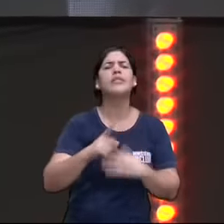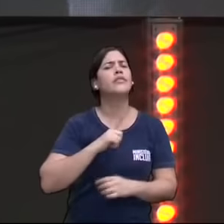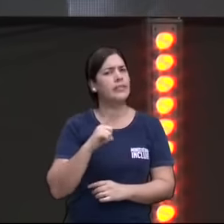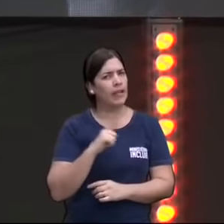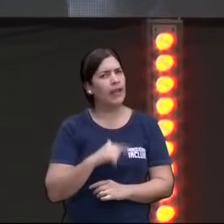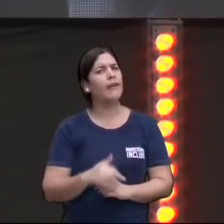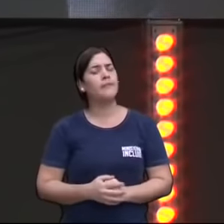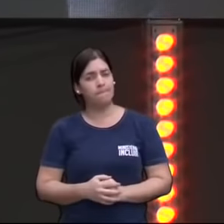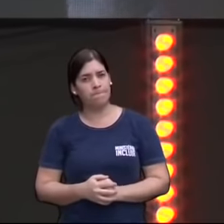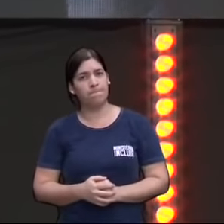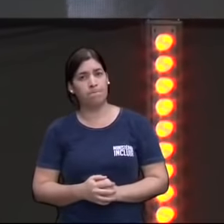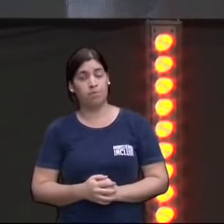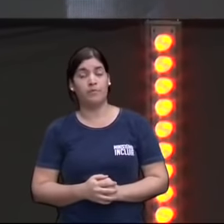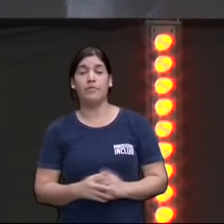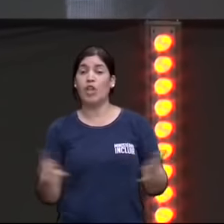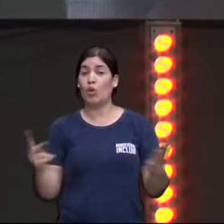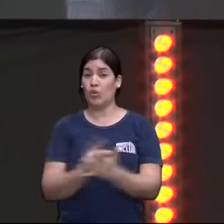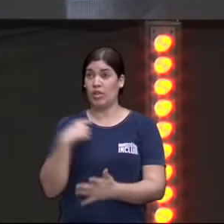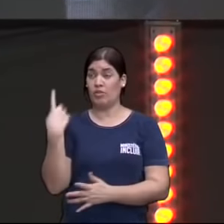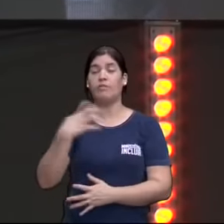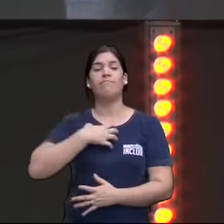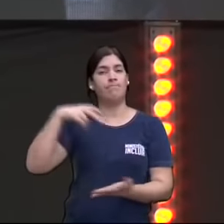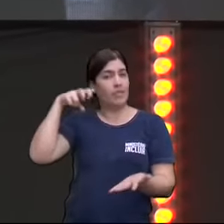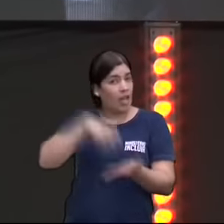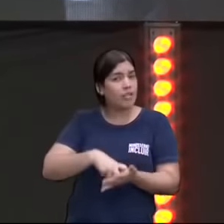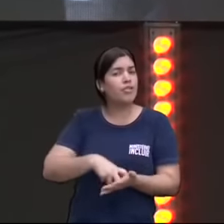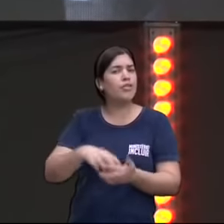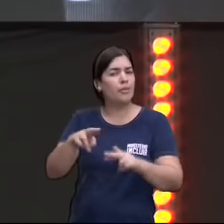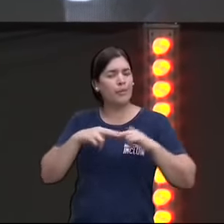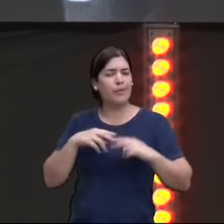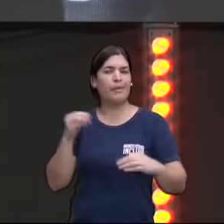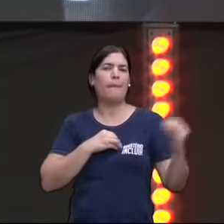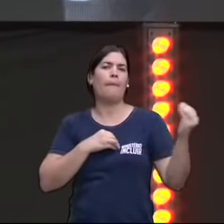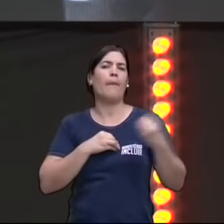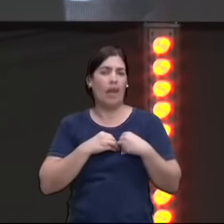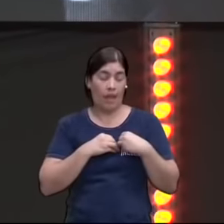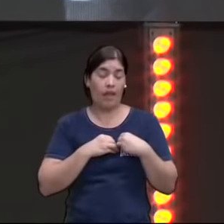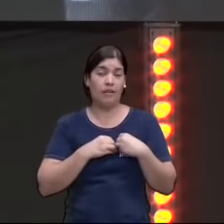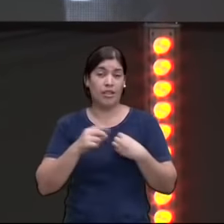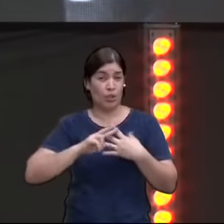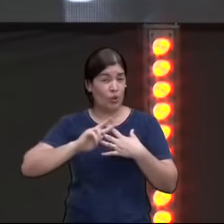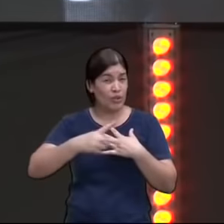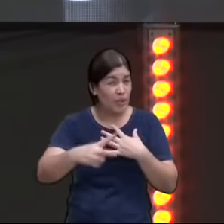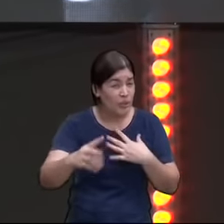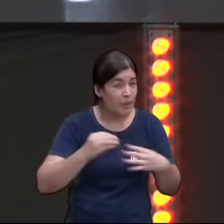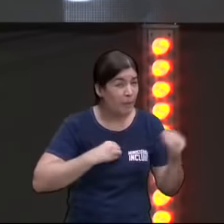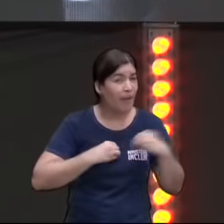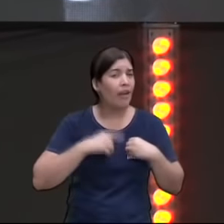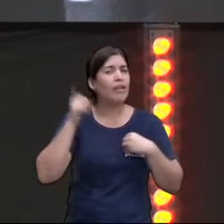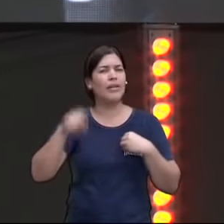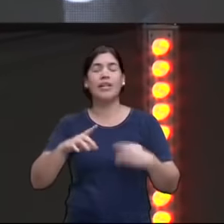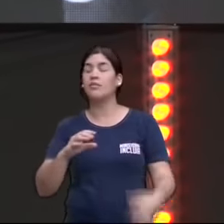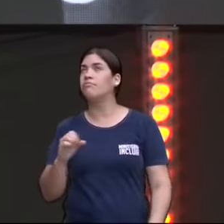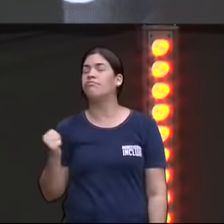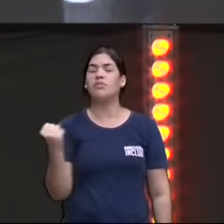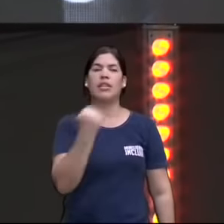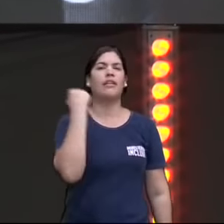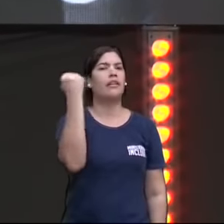sendo penalizado pelo pecado. As consequências do pecado são terríveis.